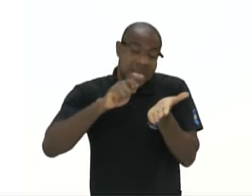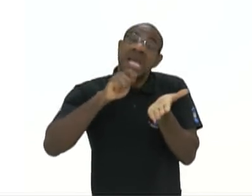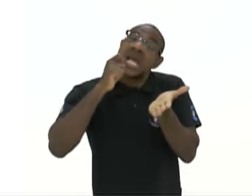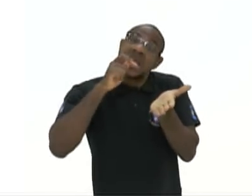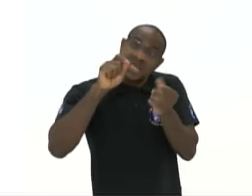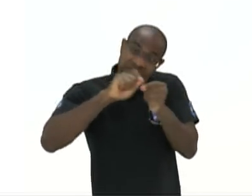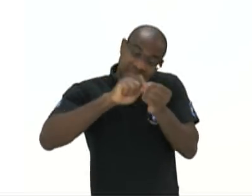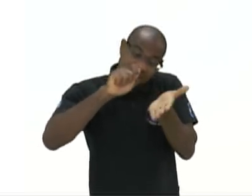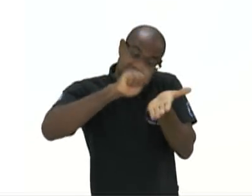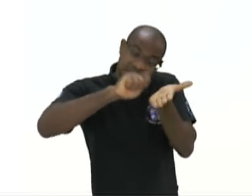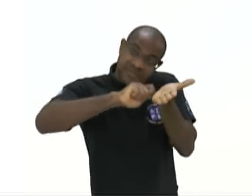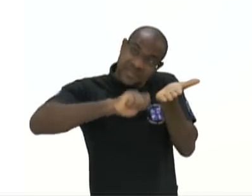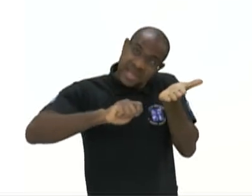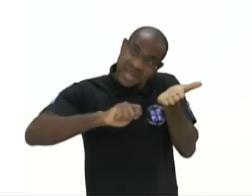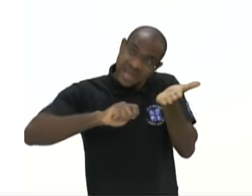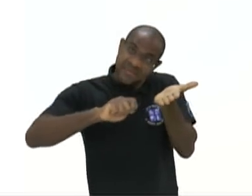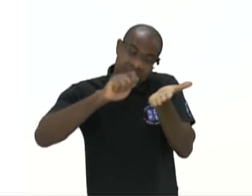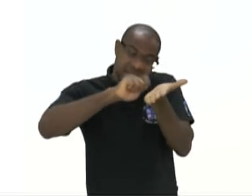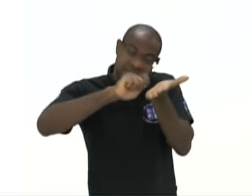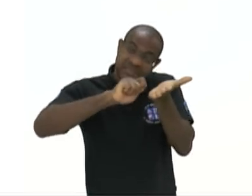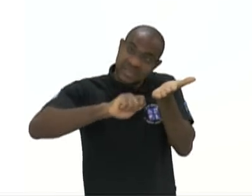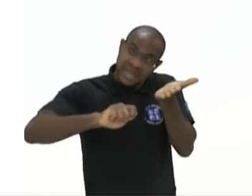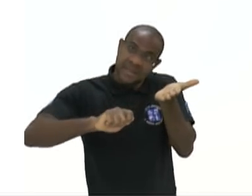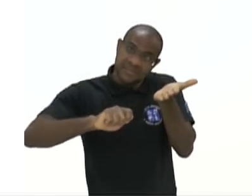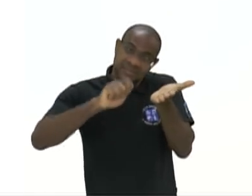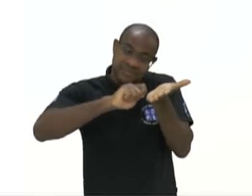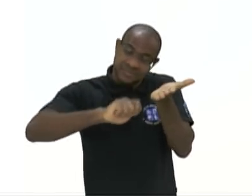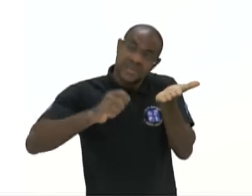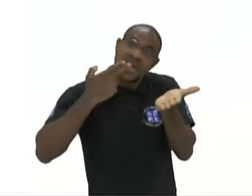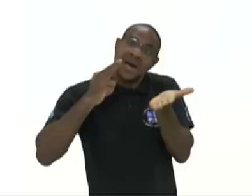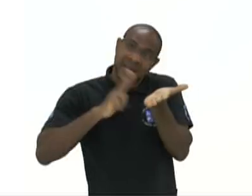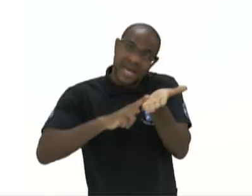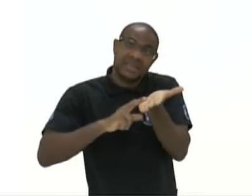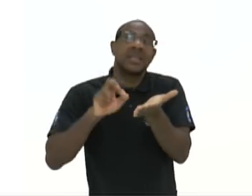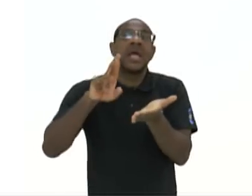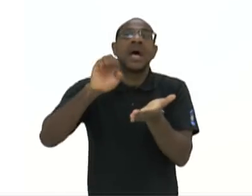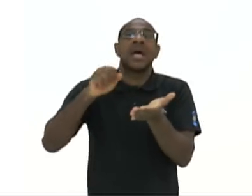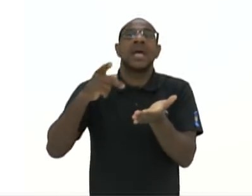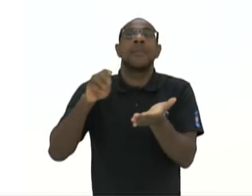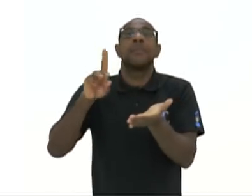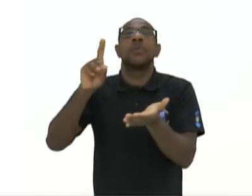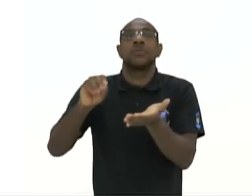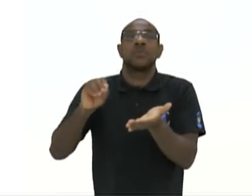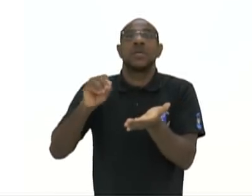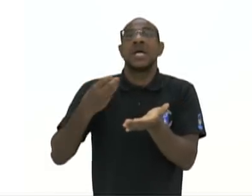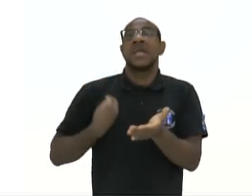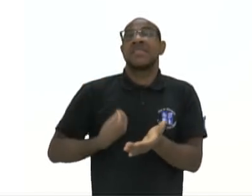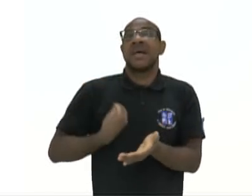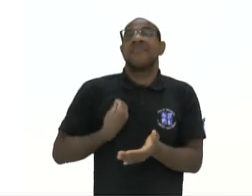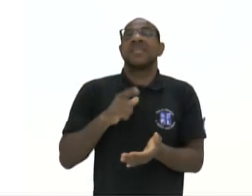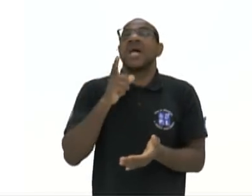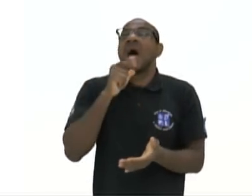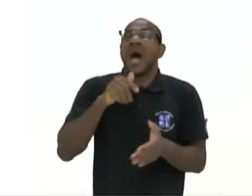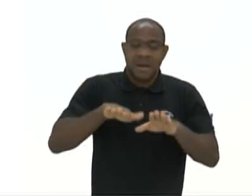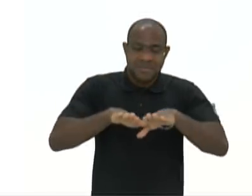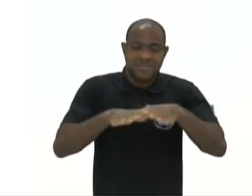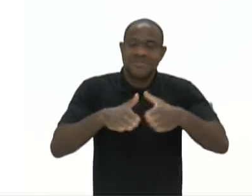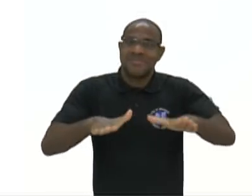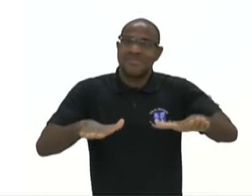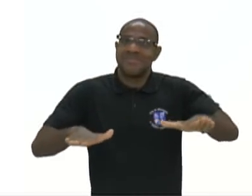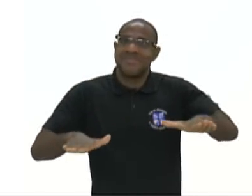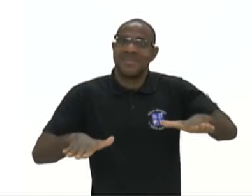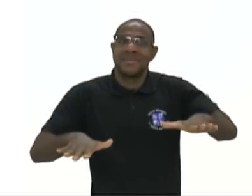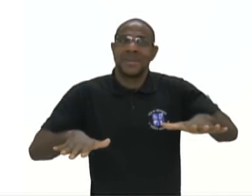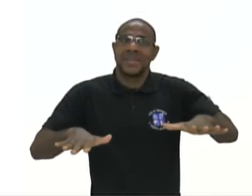em geral, repudiando a destruição dos mares e da vida marinha através do consumo indiscriminado do